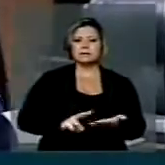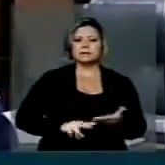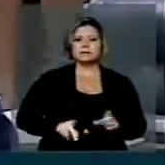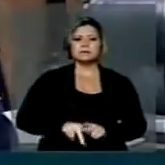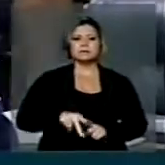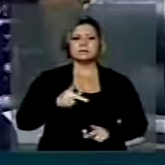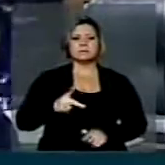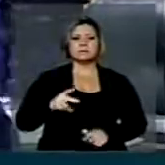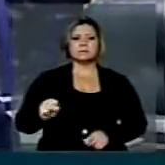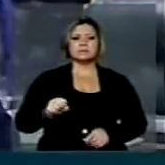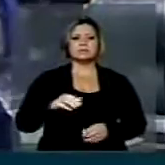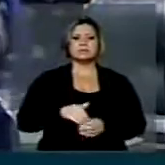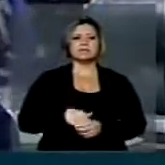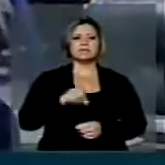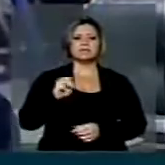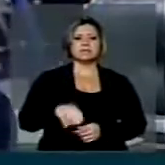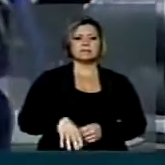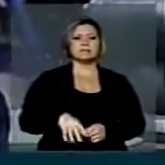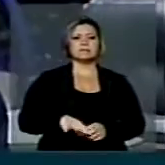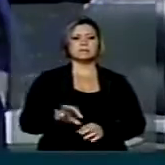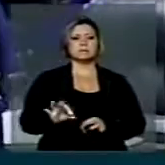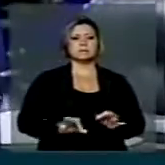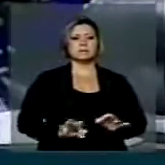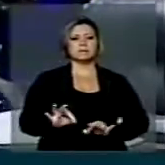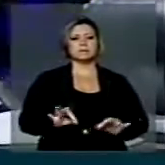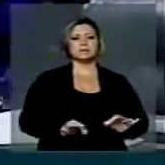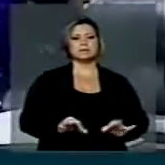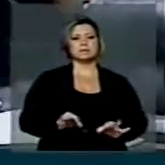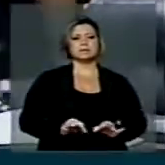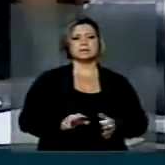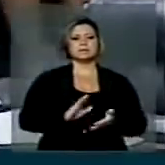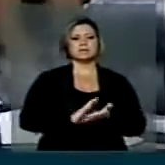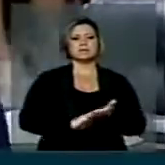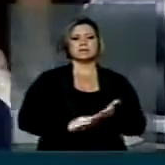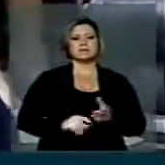PPS vota sim, encaminha sim ao requerimento de retirada de pauta.